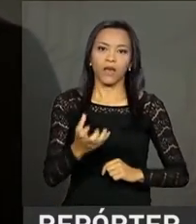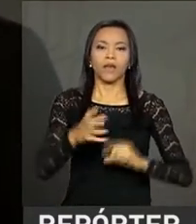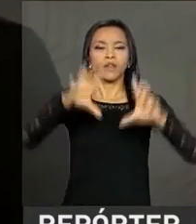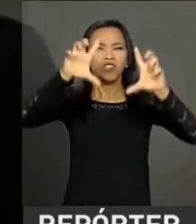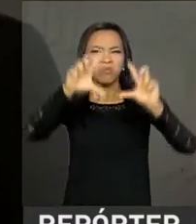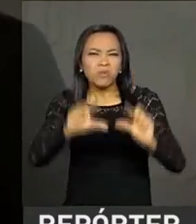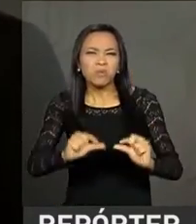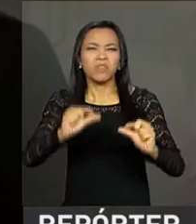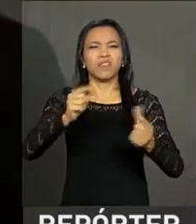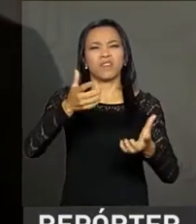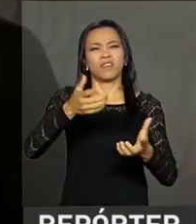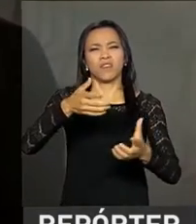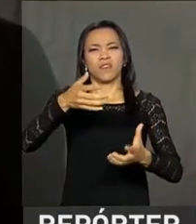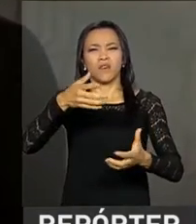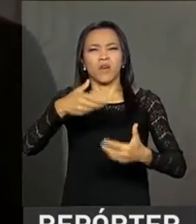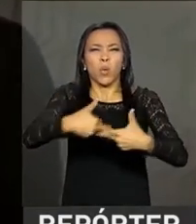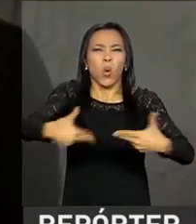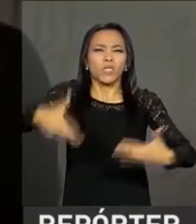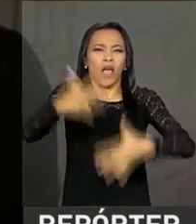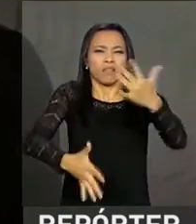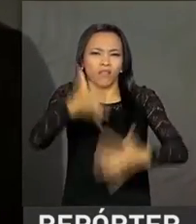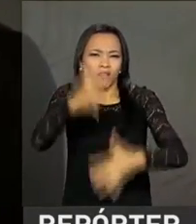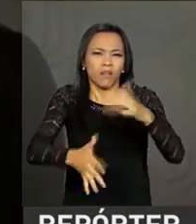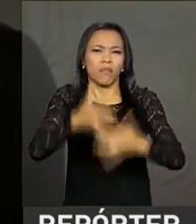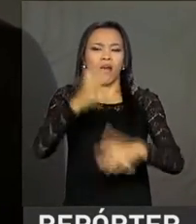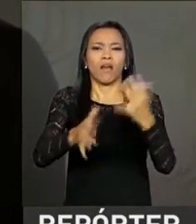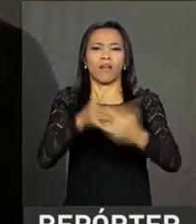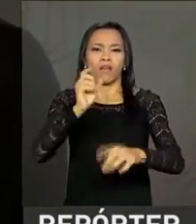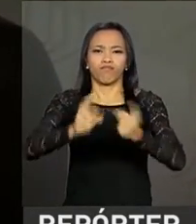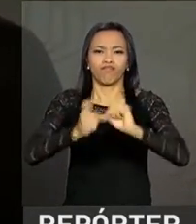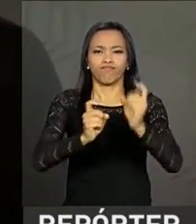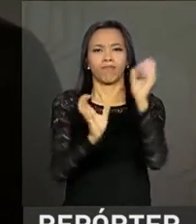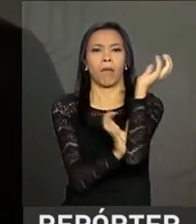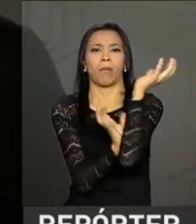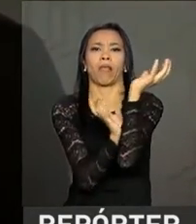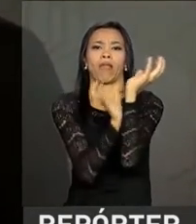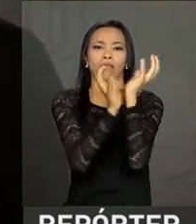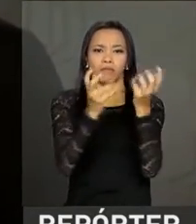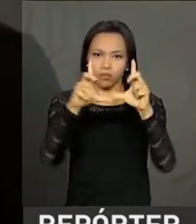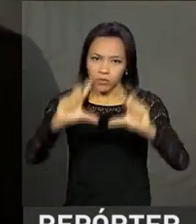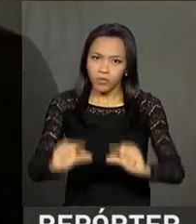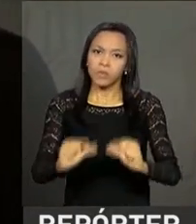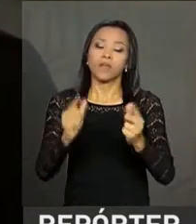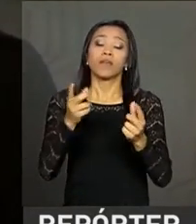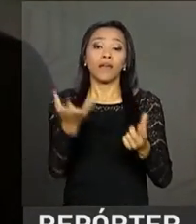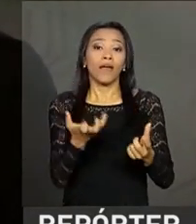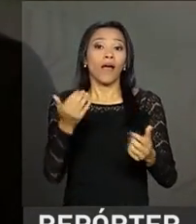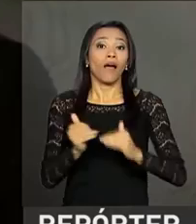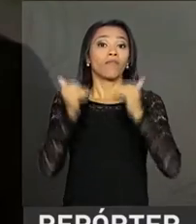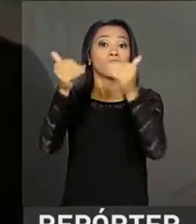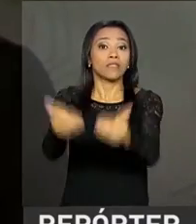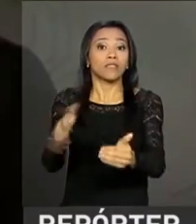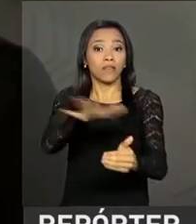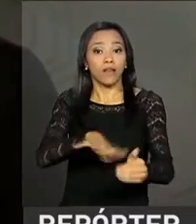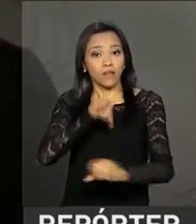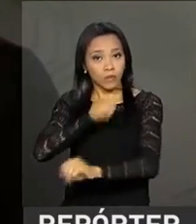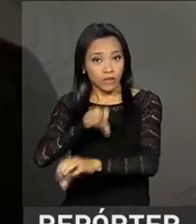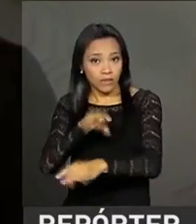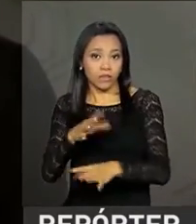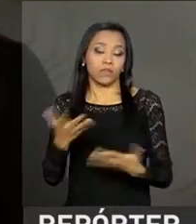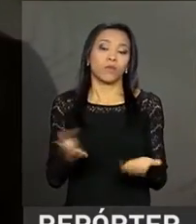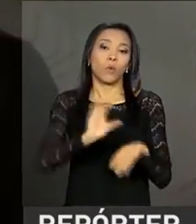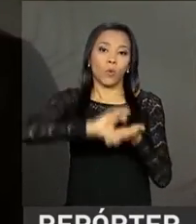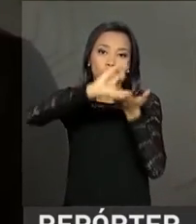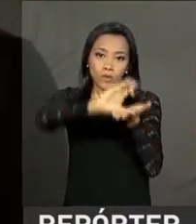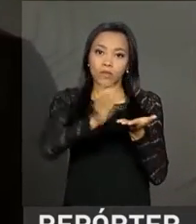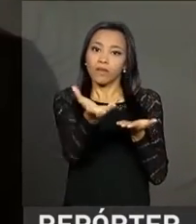desburocratizar, simplificar as ações do governo. O conselhão também quer. O governo quer avançar na questão educacional. O conselho